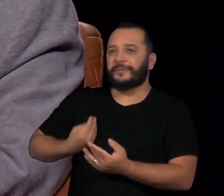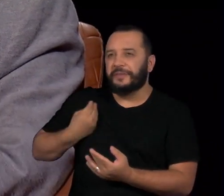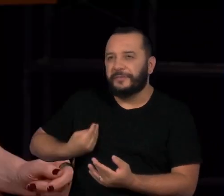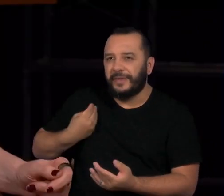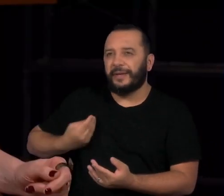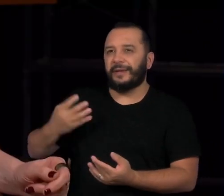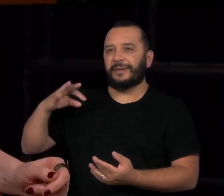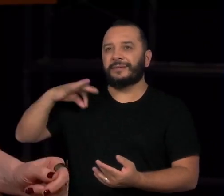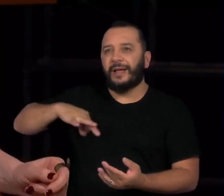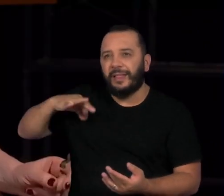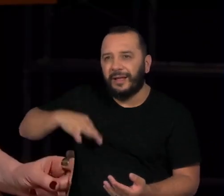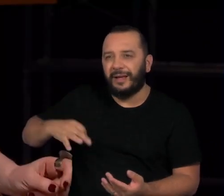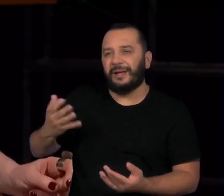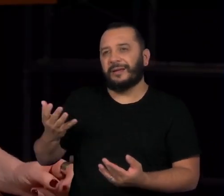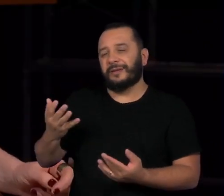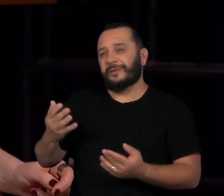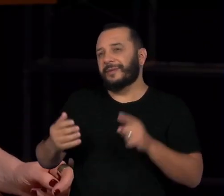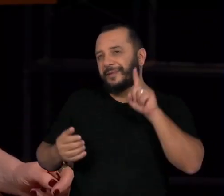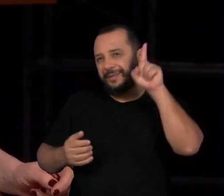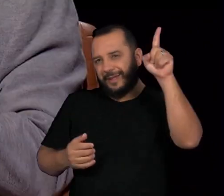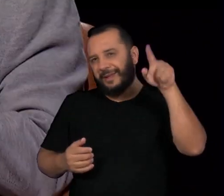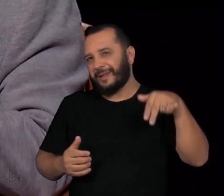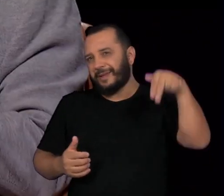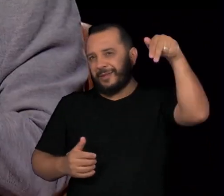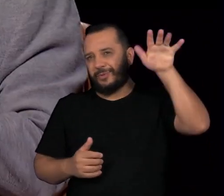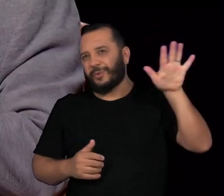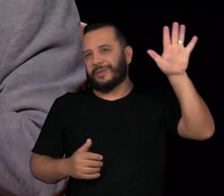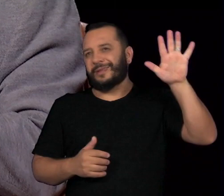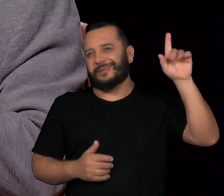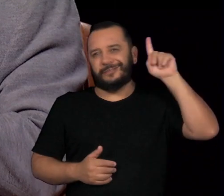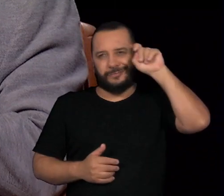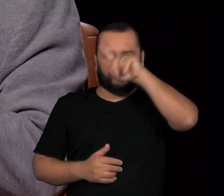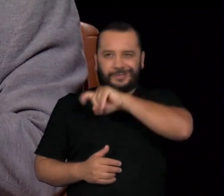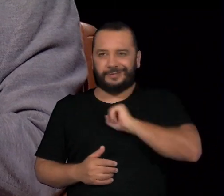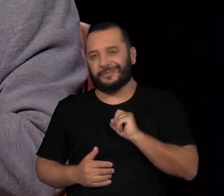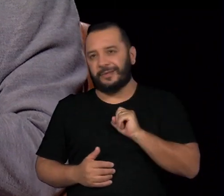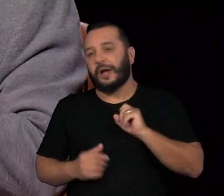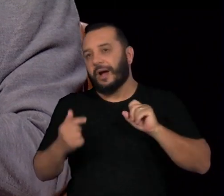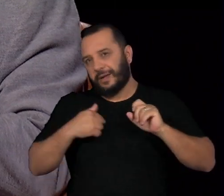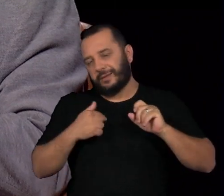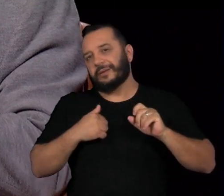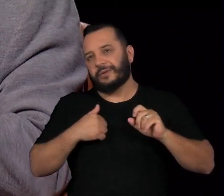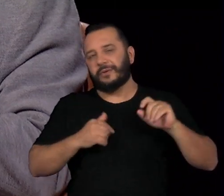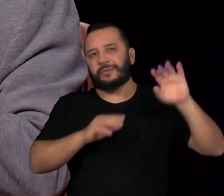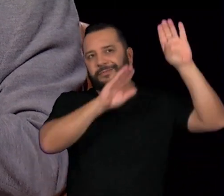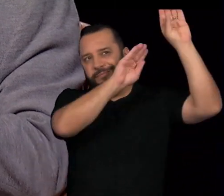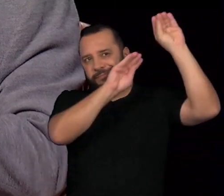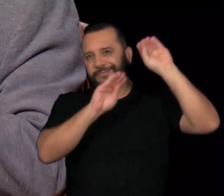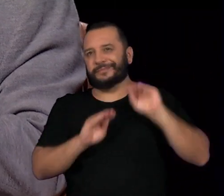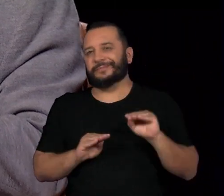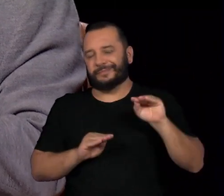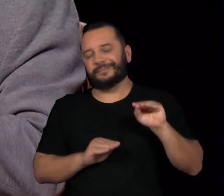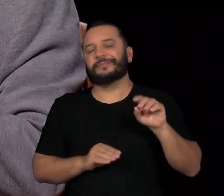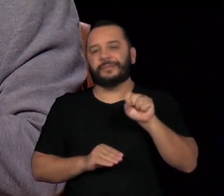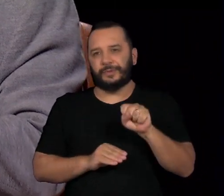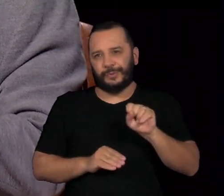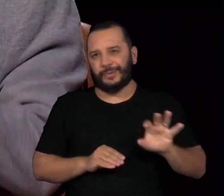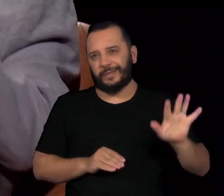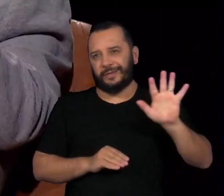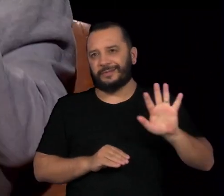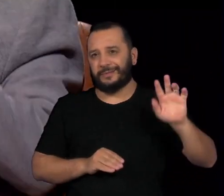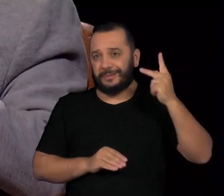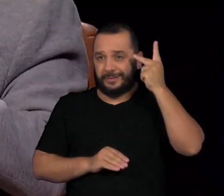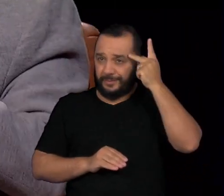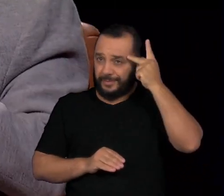da minha arte na minha cidade aí eu escolhi São Paulo porque eu já tinha